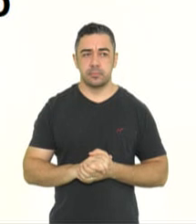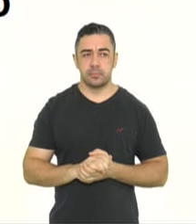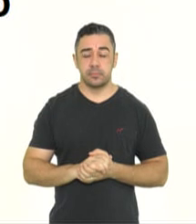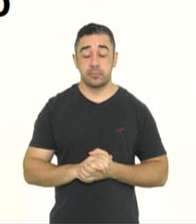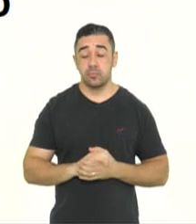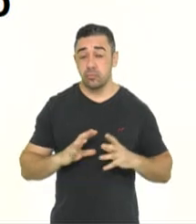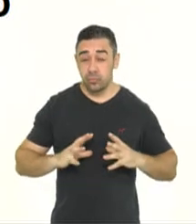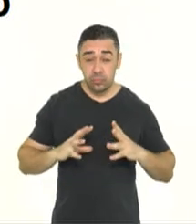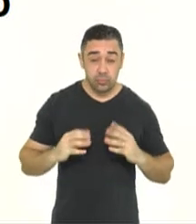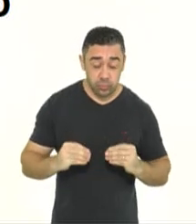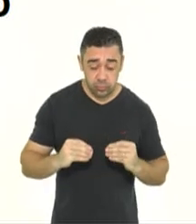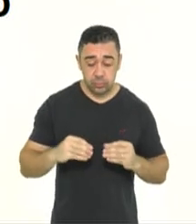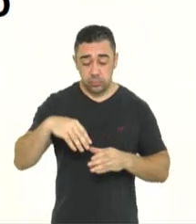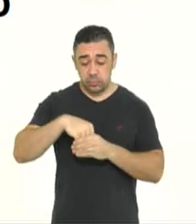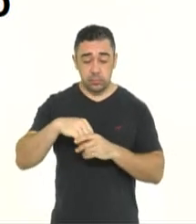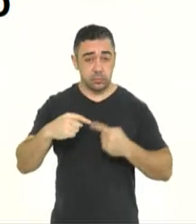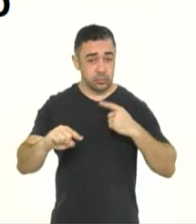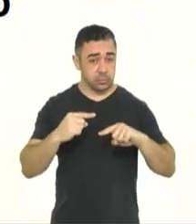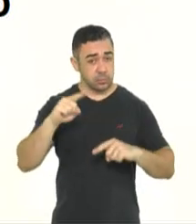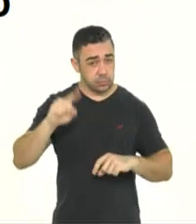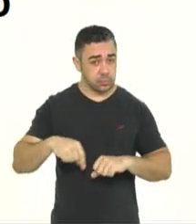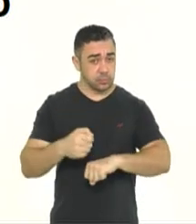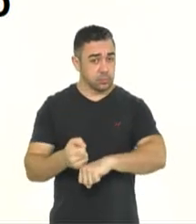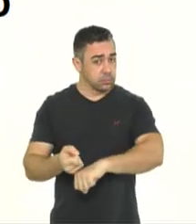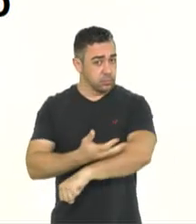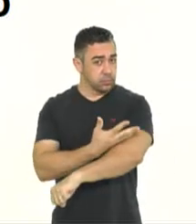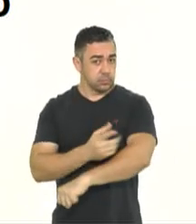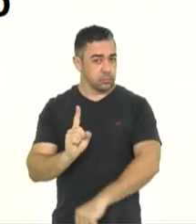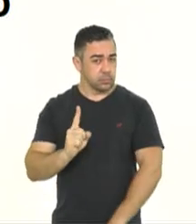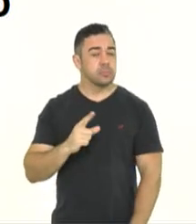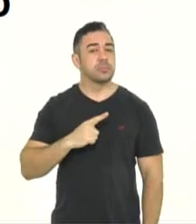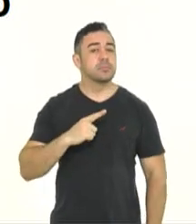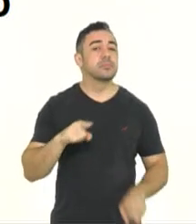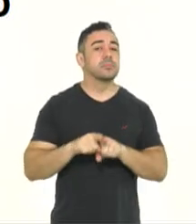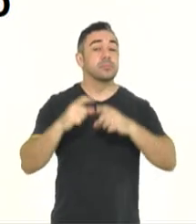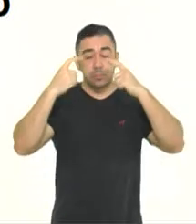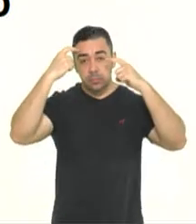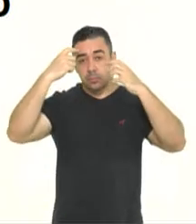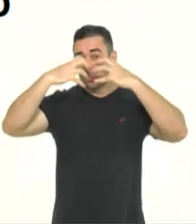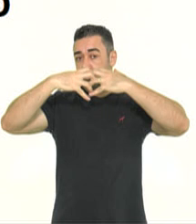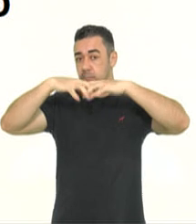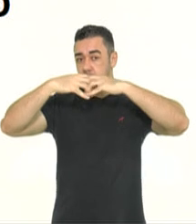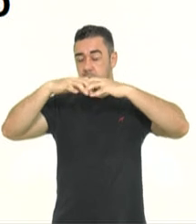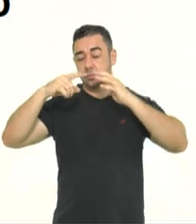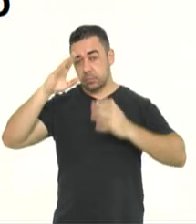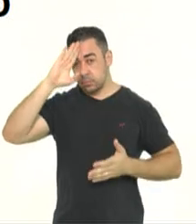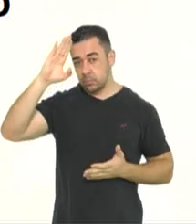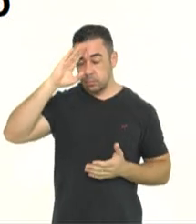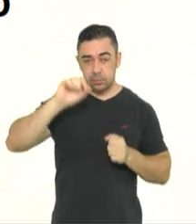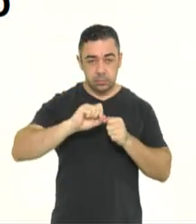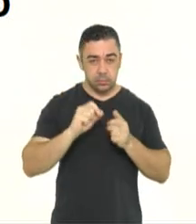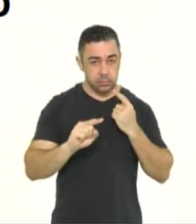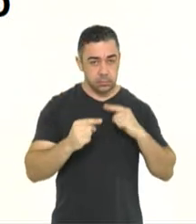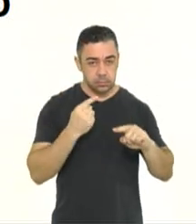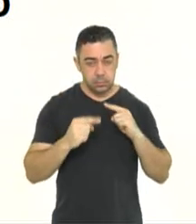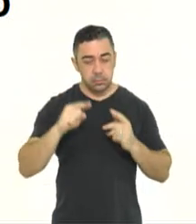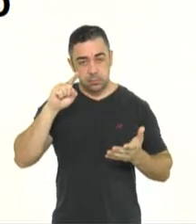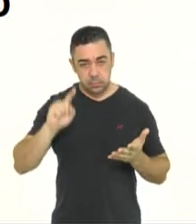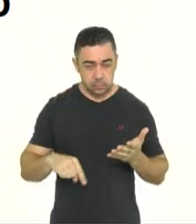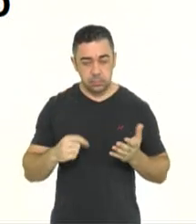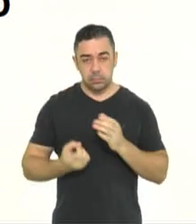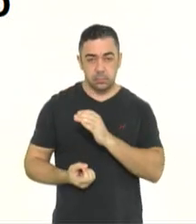Nem tudo na música é emoção. Existe um lado racional que está nos princípios da composição musical e